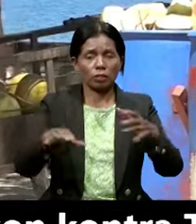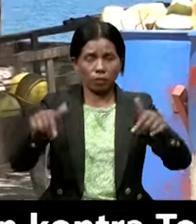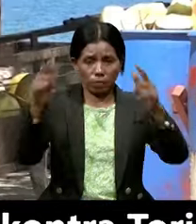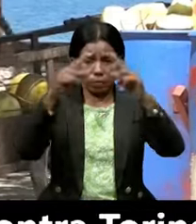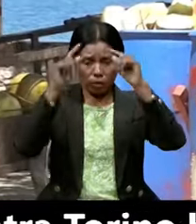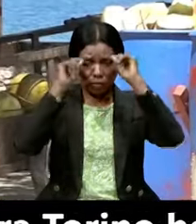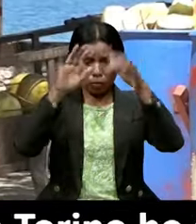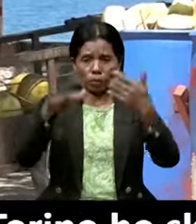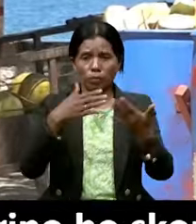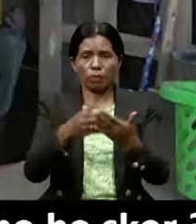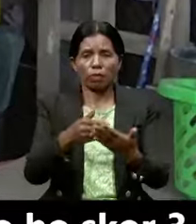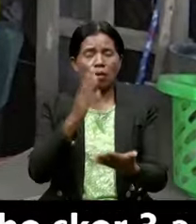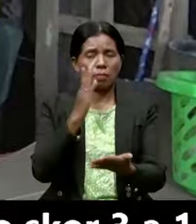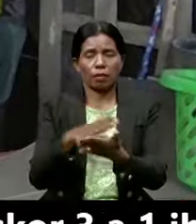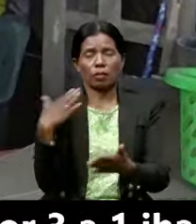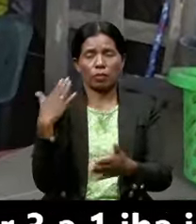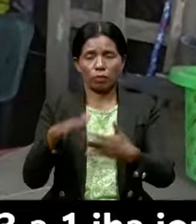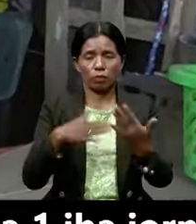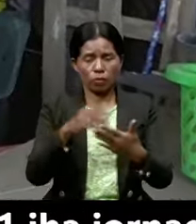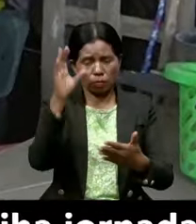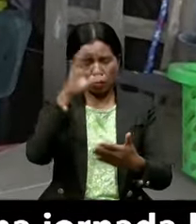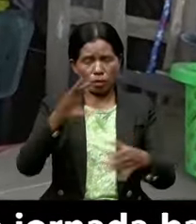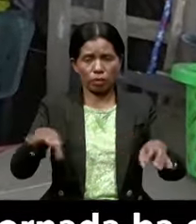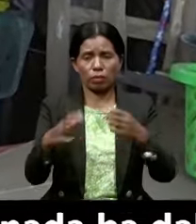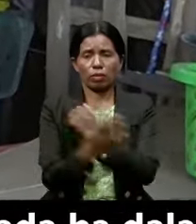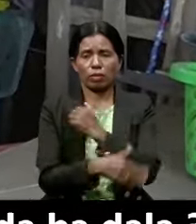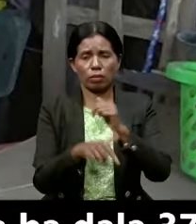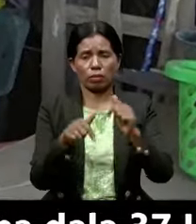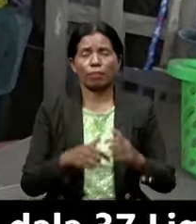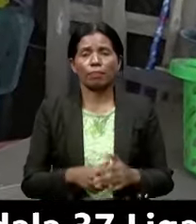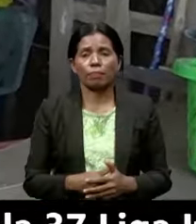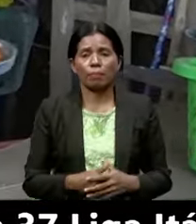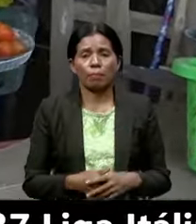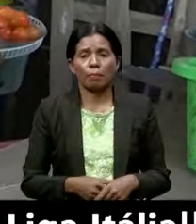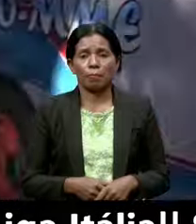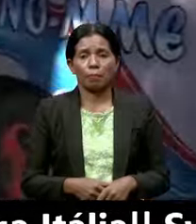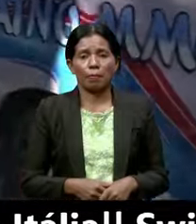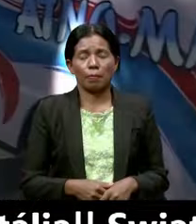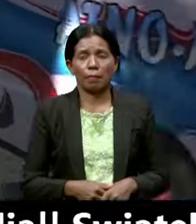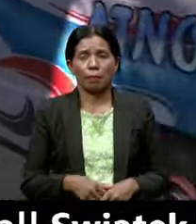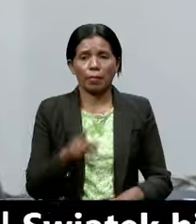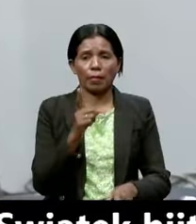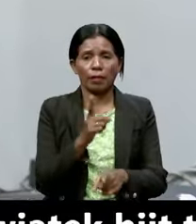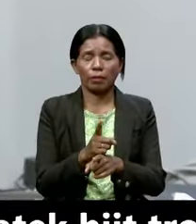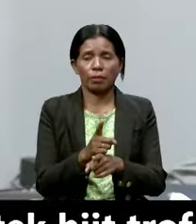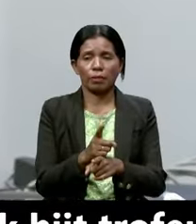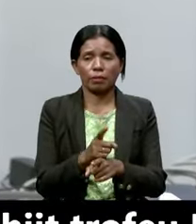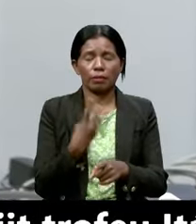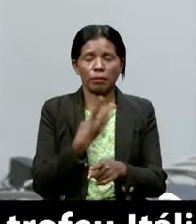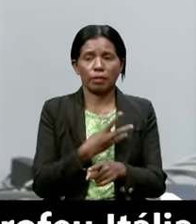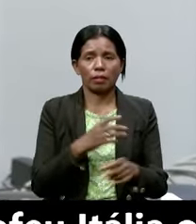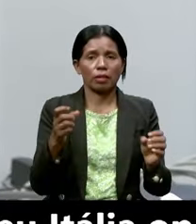sira no ne bele evita jovem sira buka serviço e hare lior los tu ni itla os atu